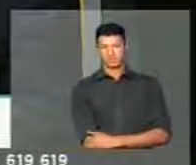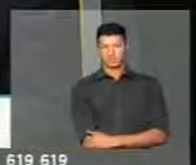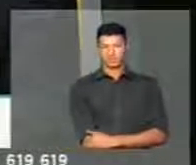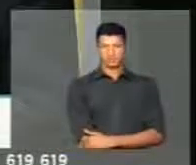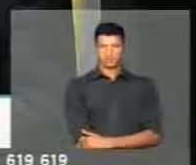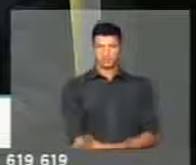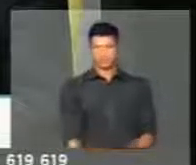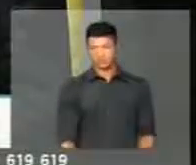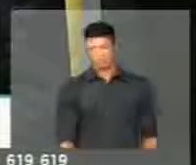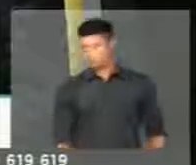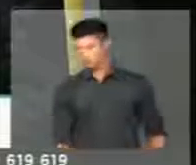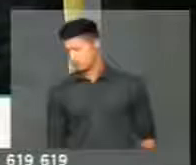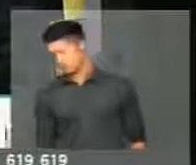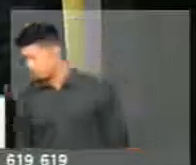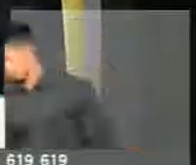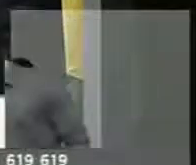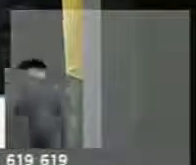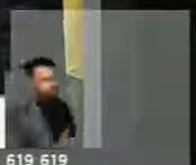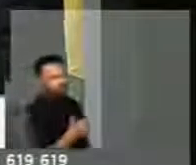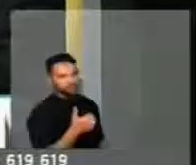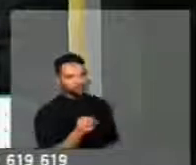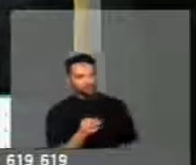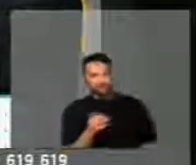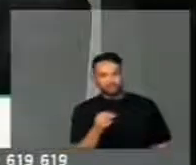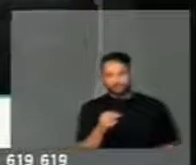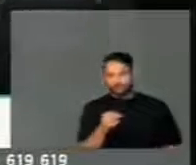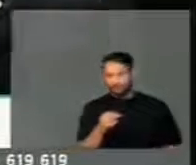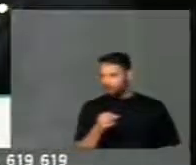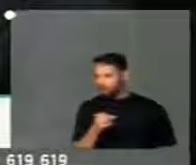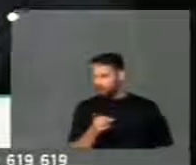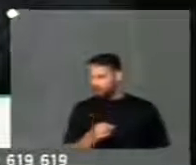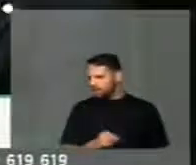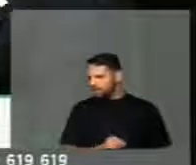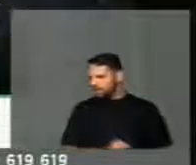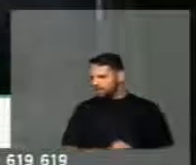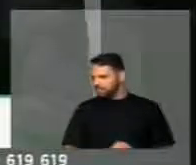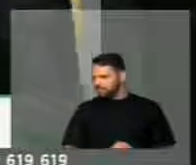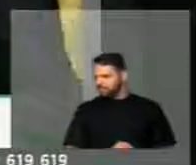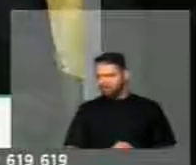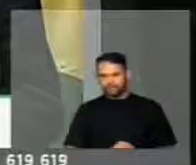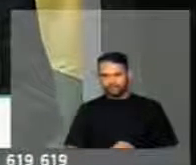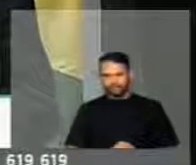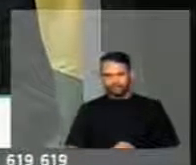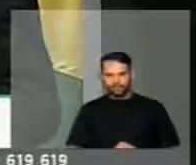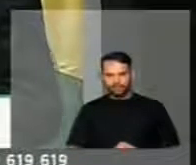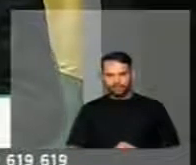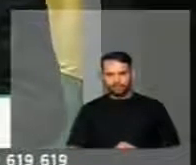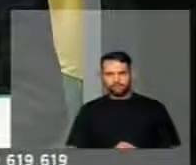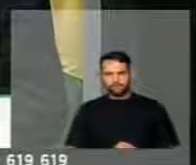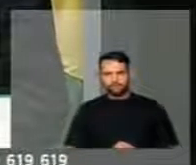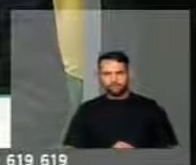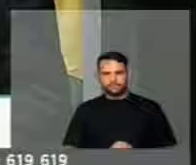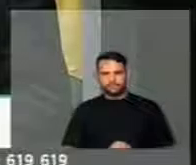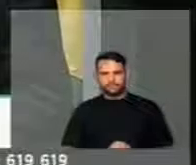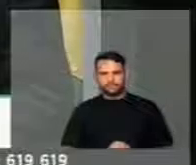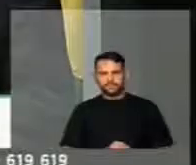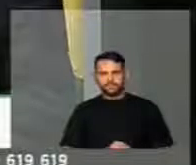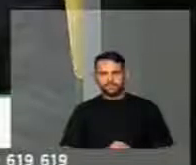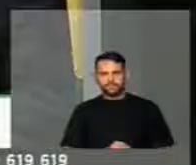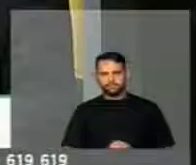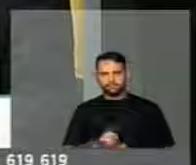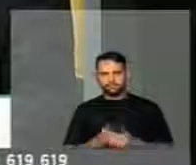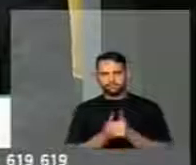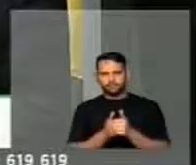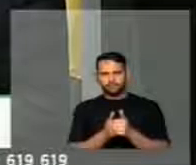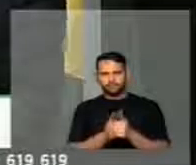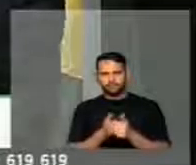dólares. Em 2006, 238 milhões de dólares, senhor presidente. E vai seguindo